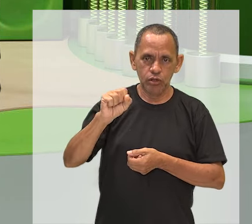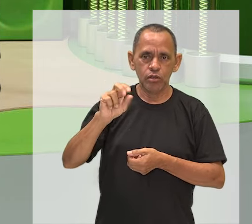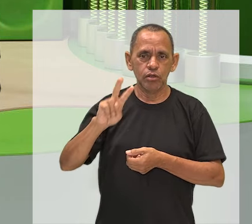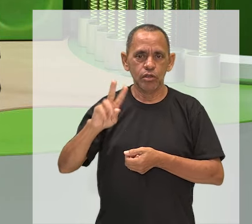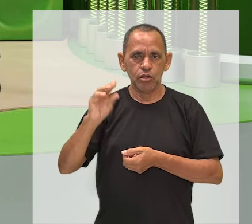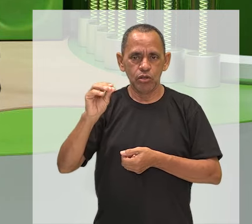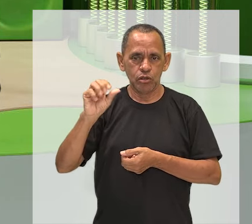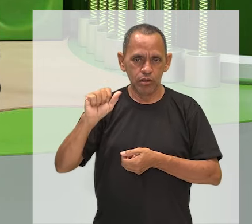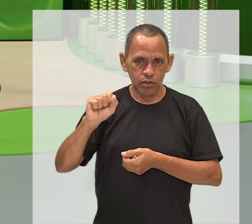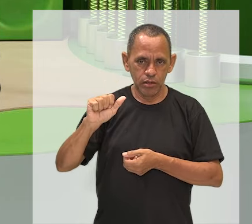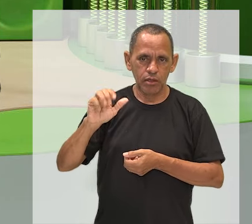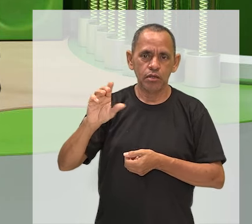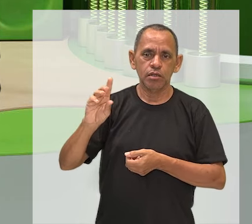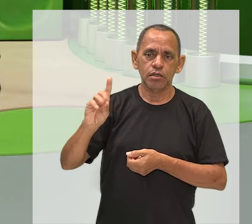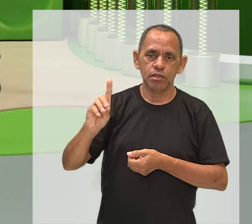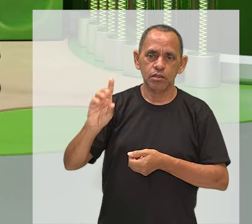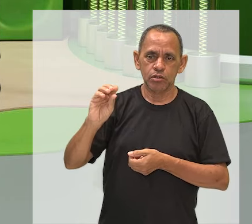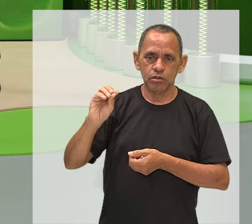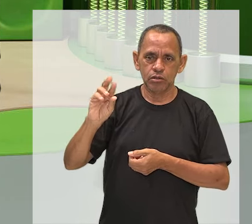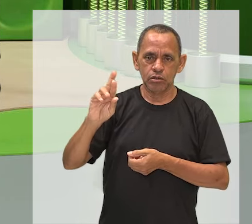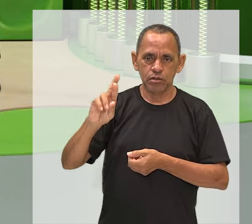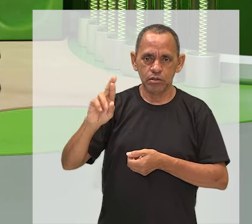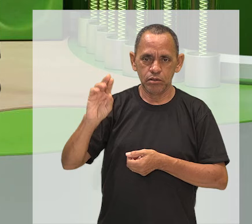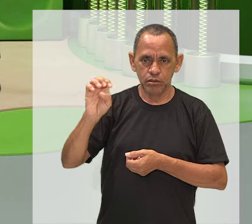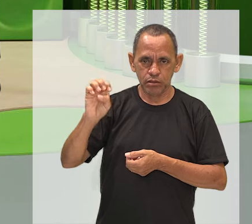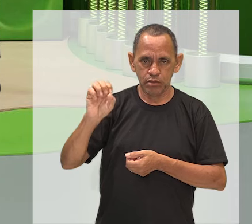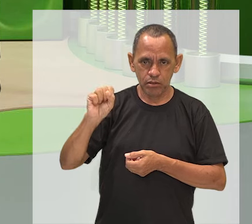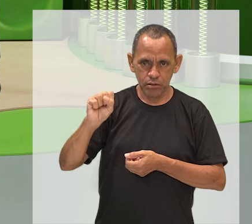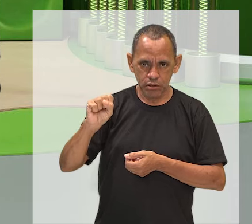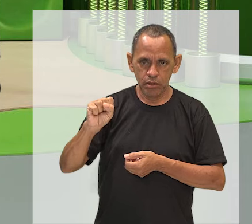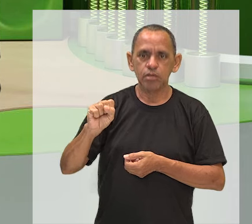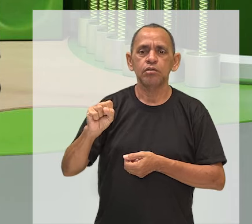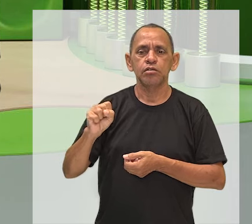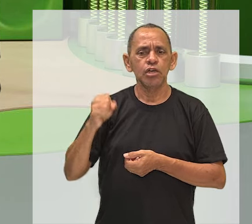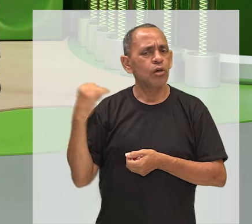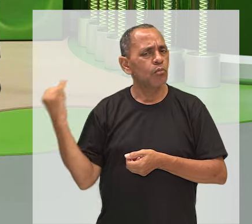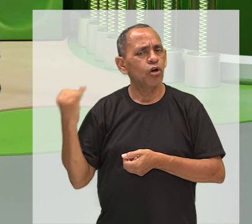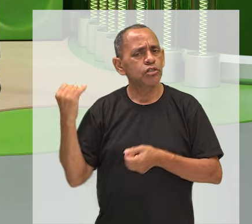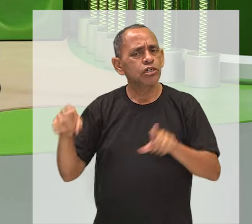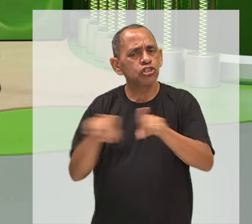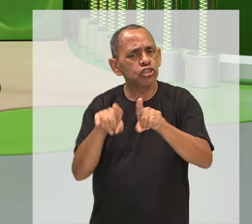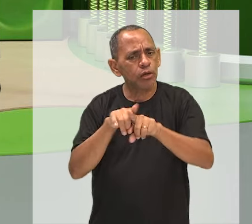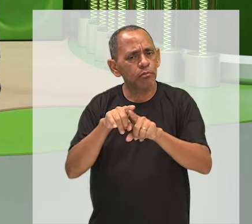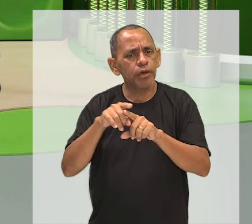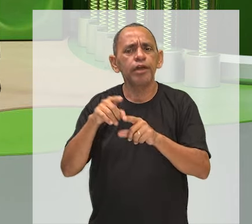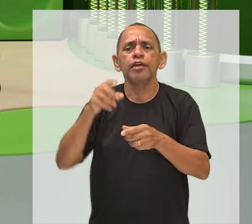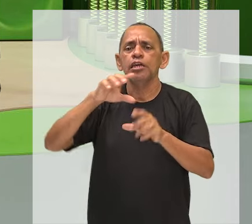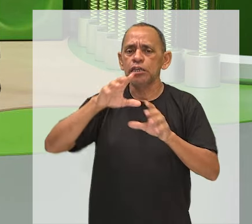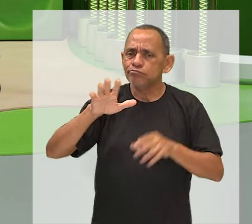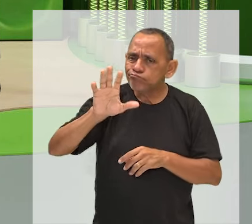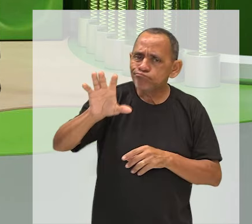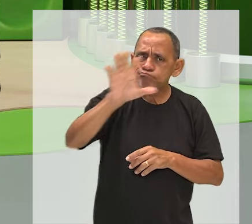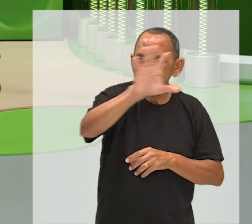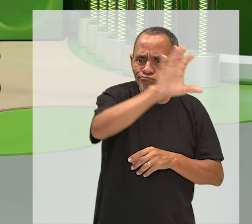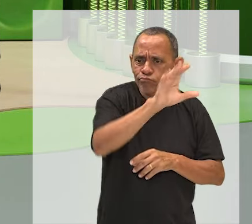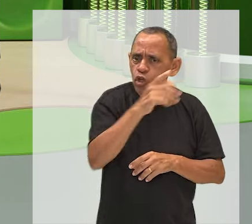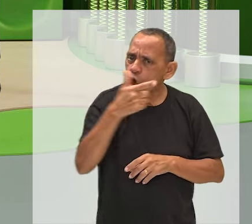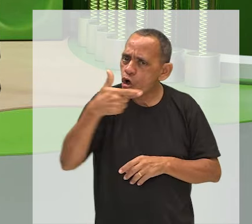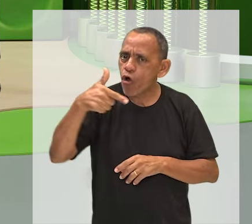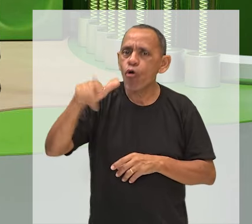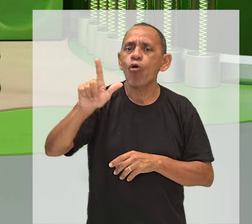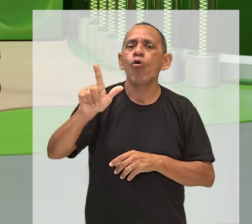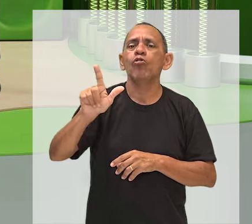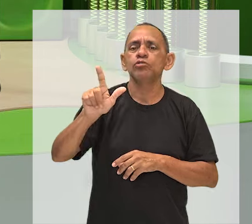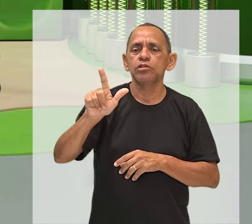diferentes regiões do país. Então, as chuvas da nossa região, elas não são importantes só para a nossa região, elas vão ser importantes também